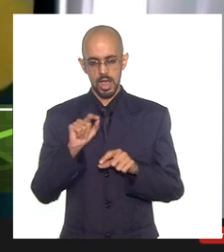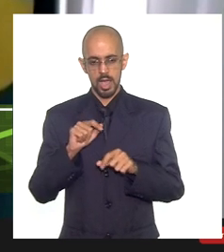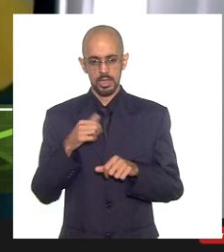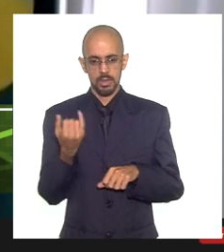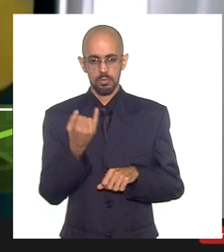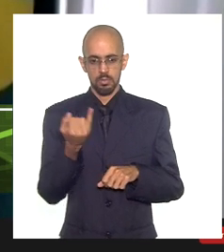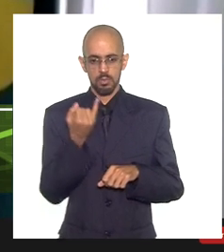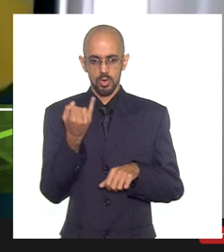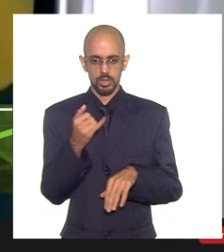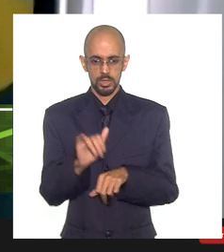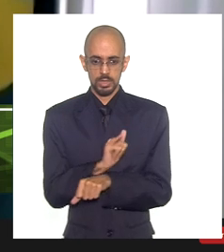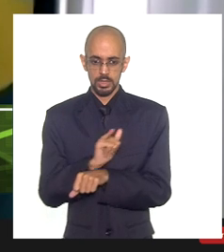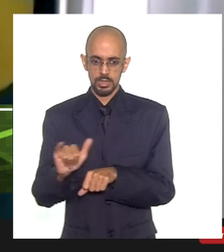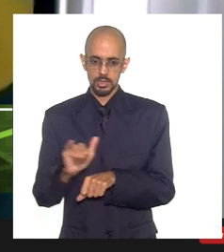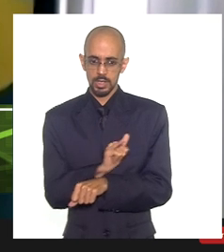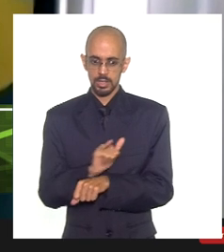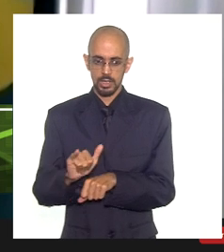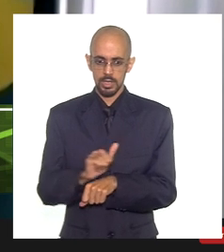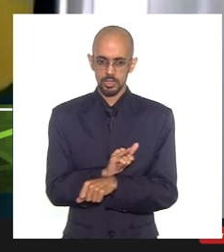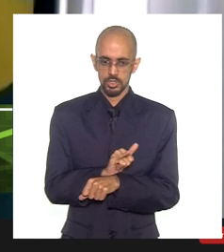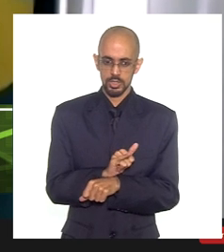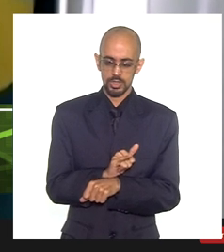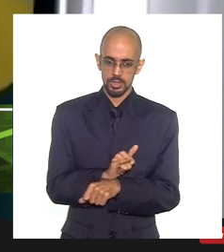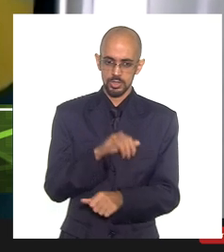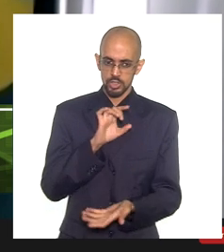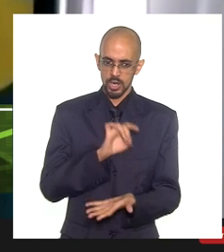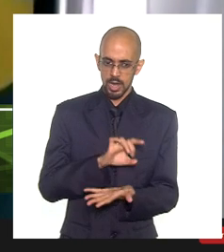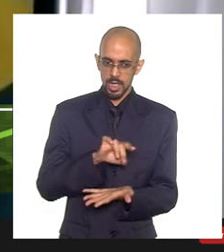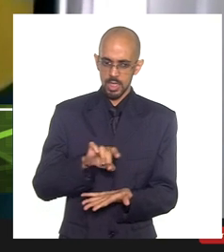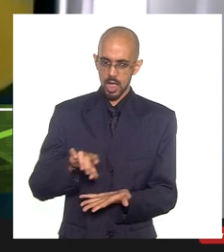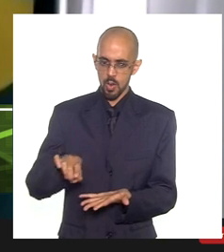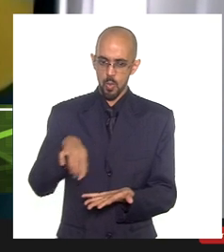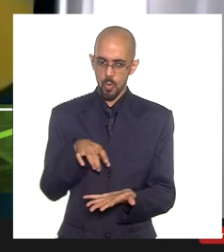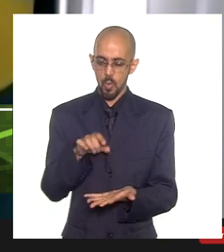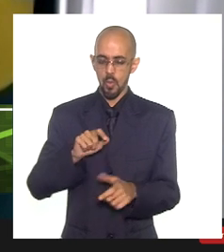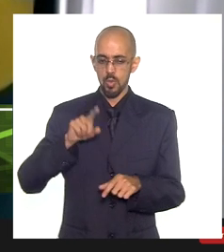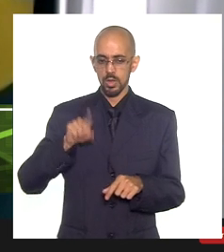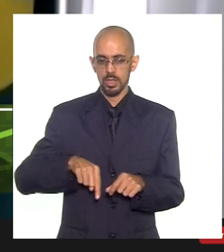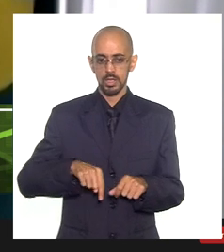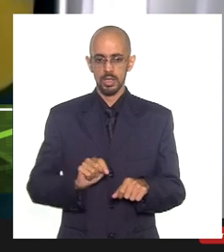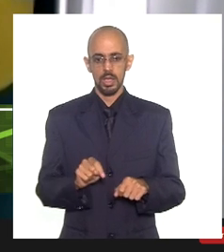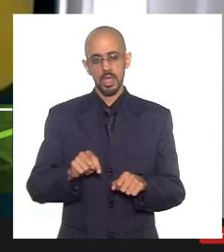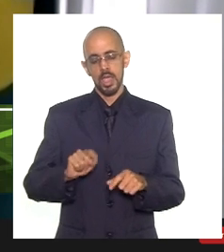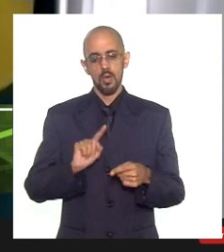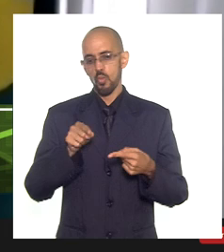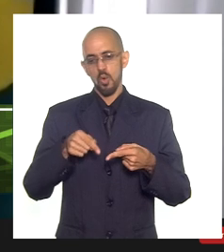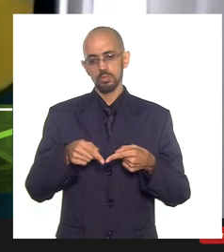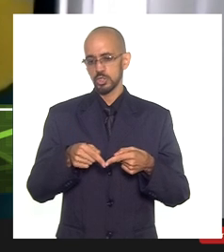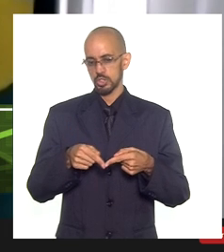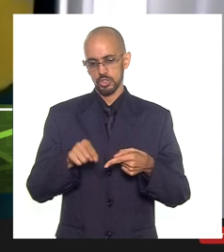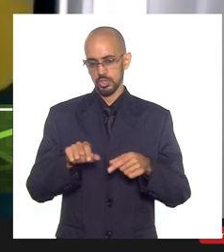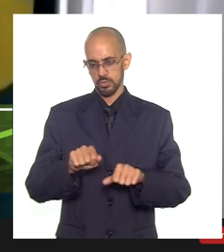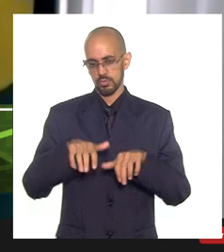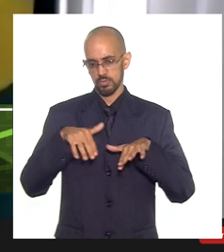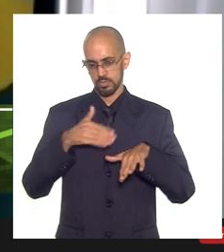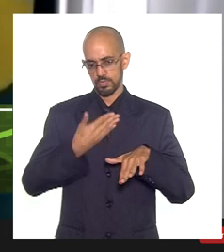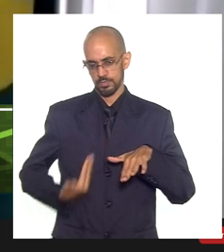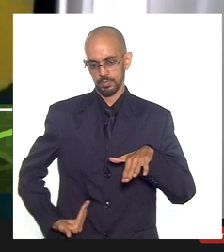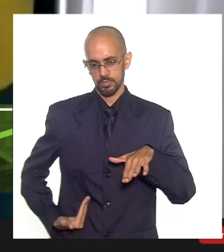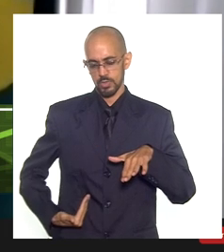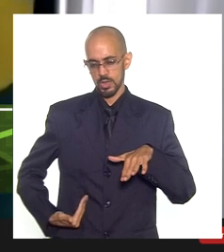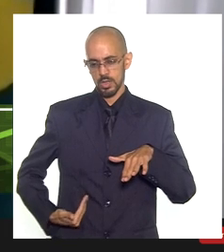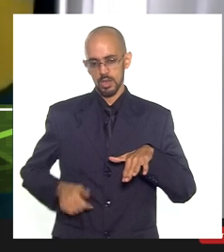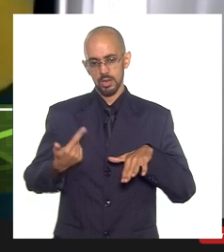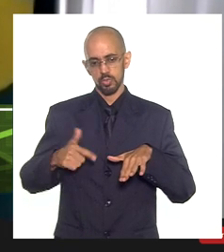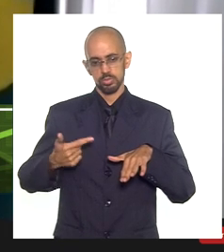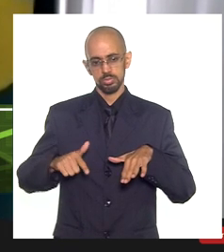importância estratégica dessas áreas que tem sido objeto das nossas audiências públicas sem nenhum demérito para outras áreas de